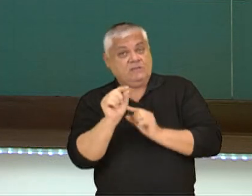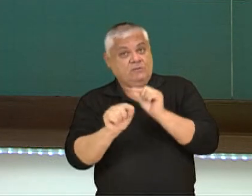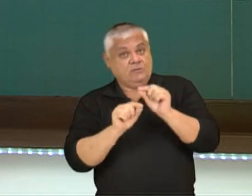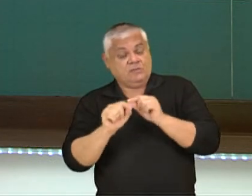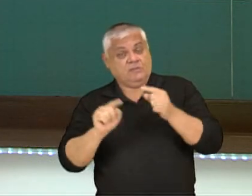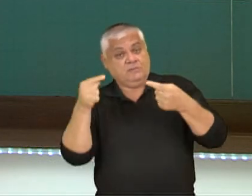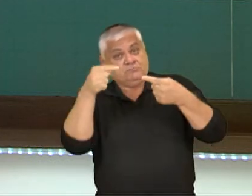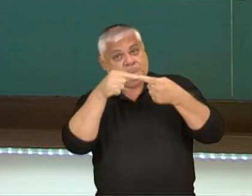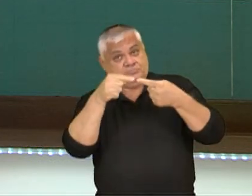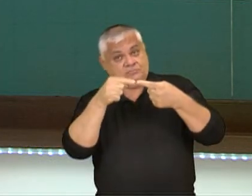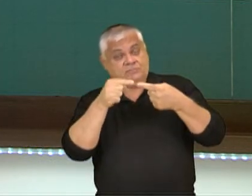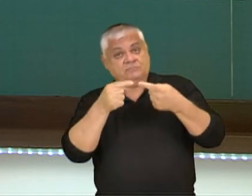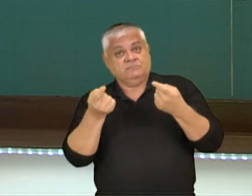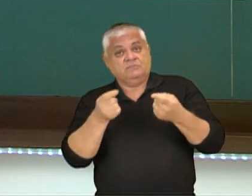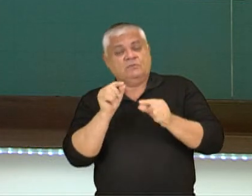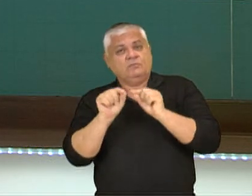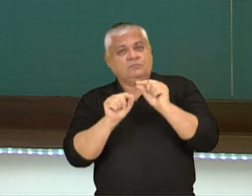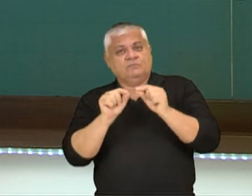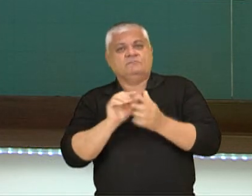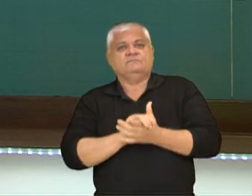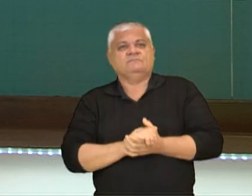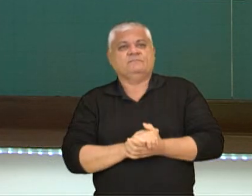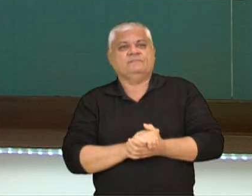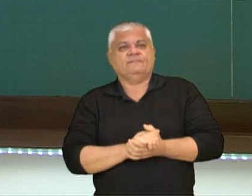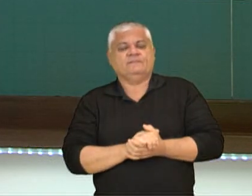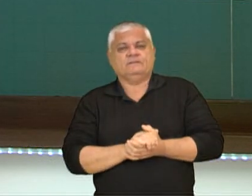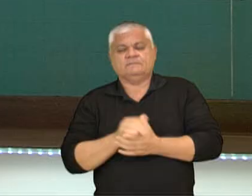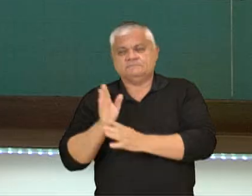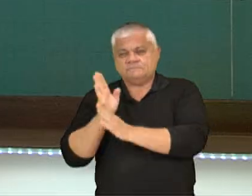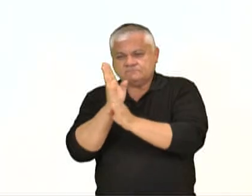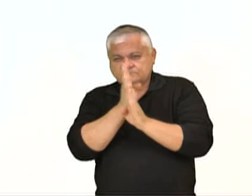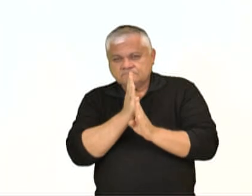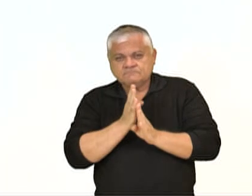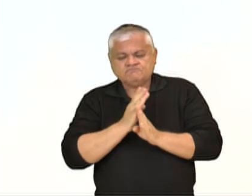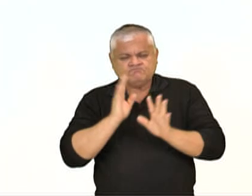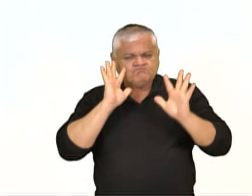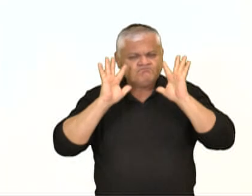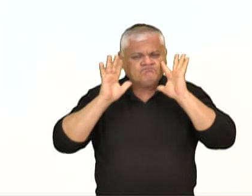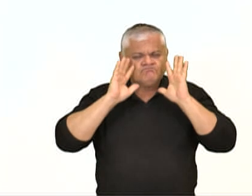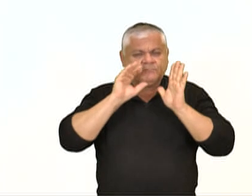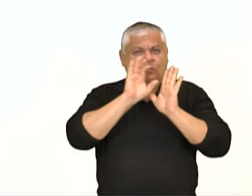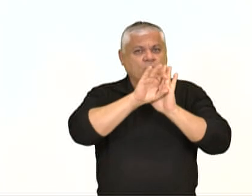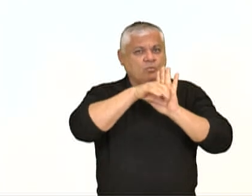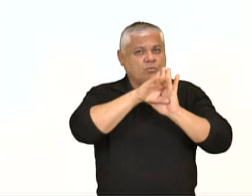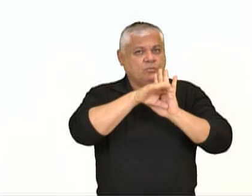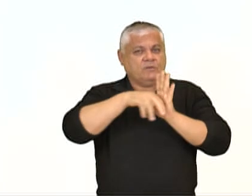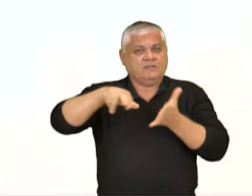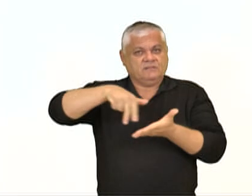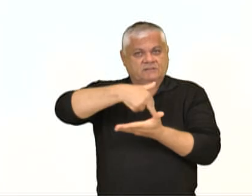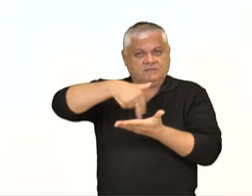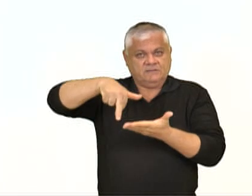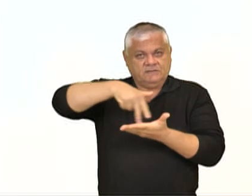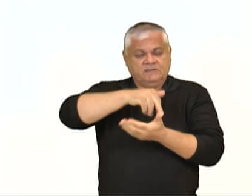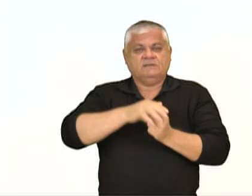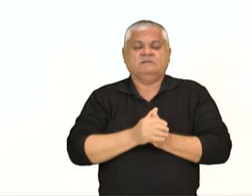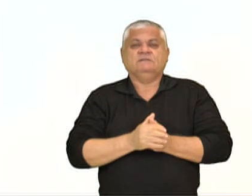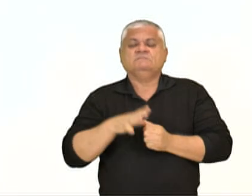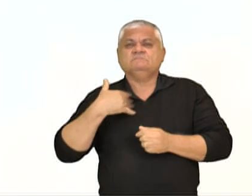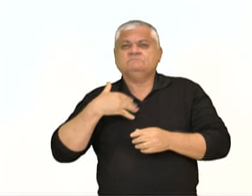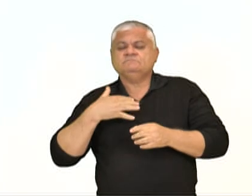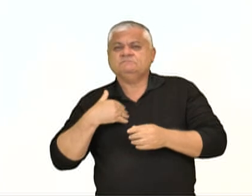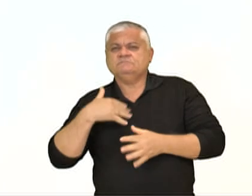são os objetivos da nossa aula. Identificar e refletir o conceito de dança, esquematizar